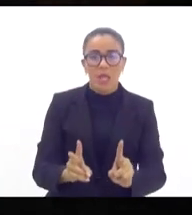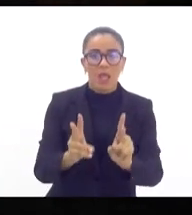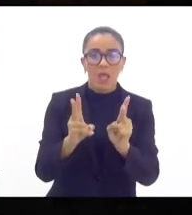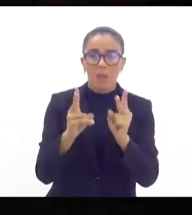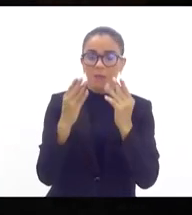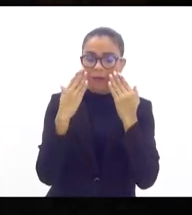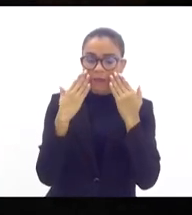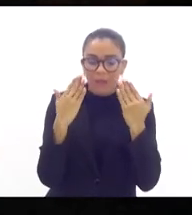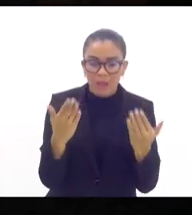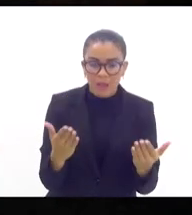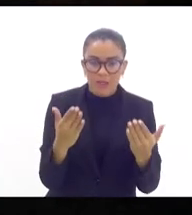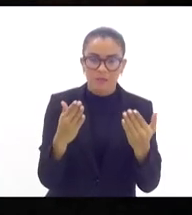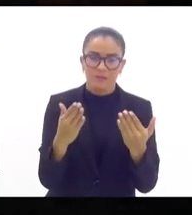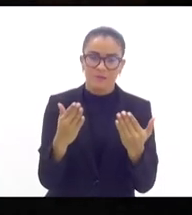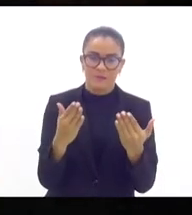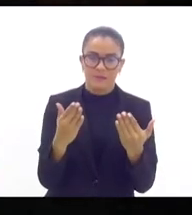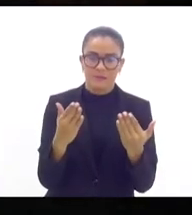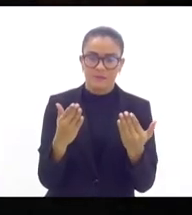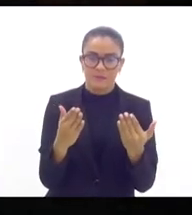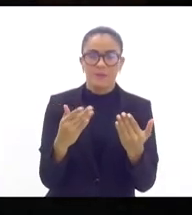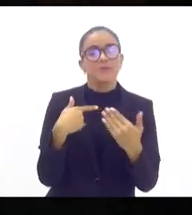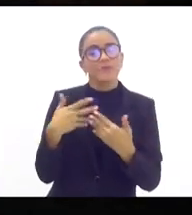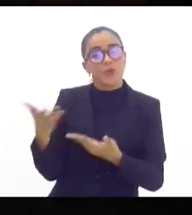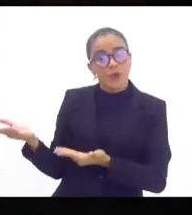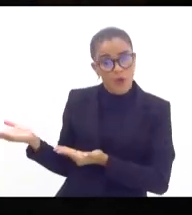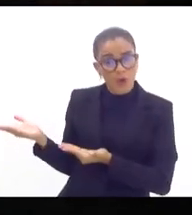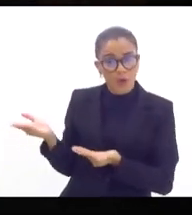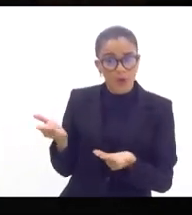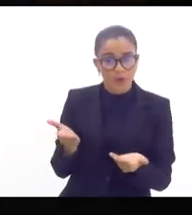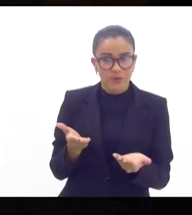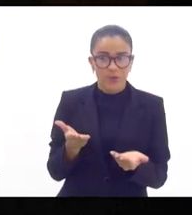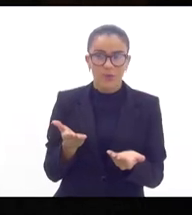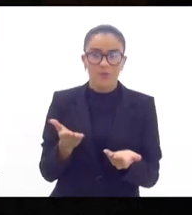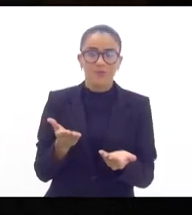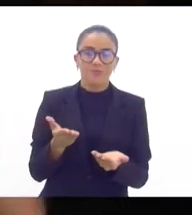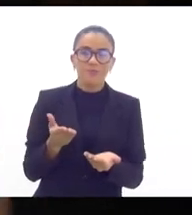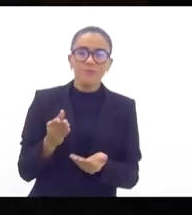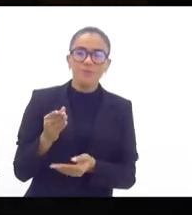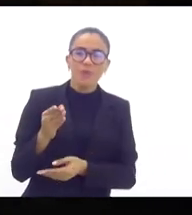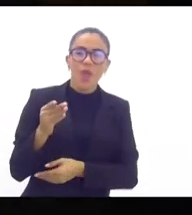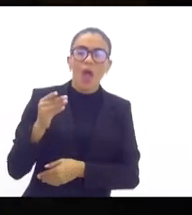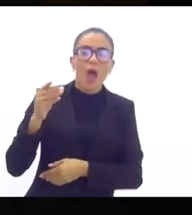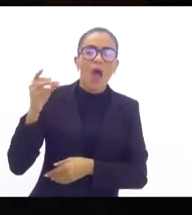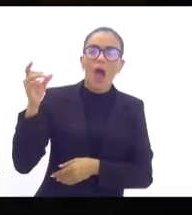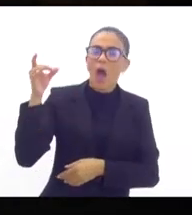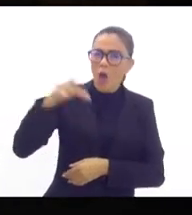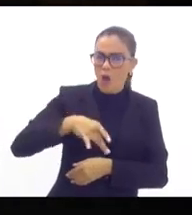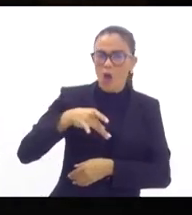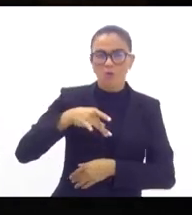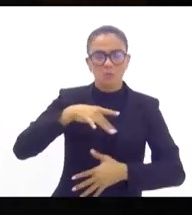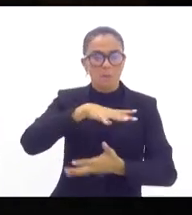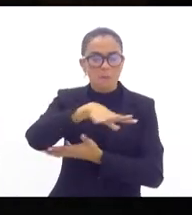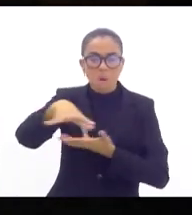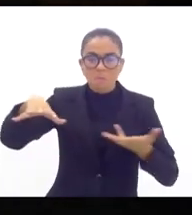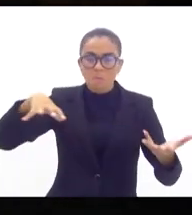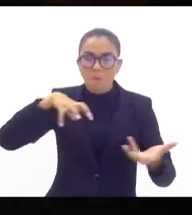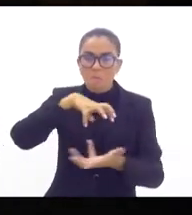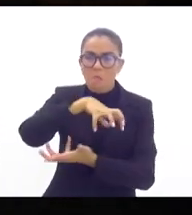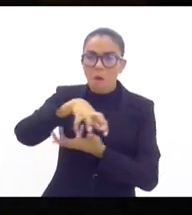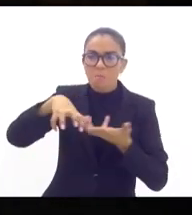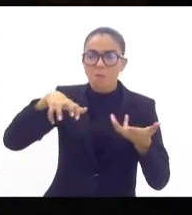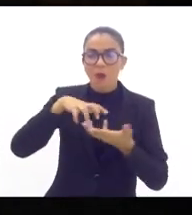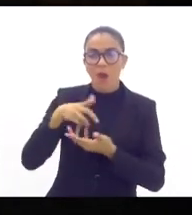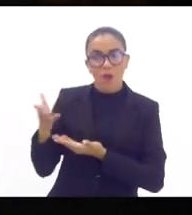de um convidei quando teve a última pancadaria lá convidei